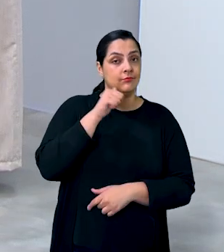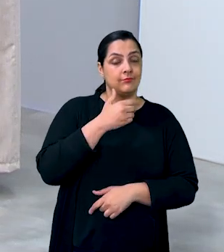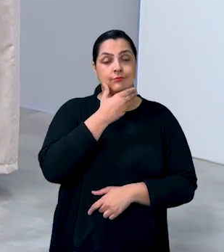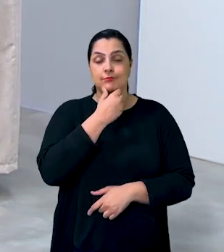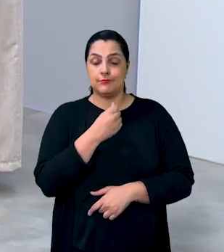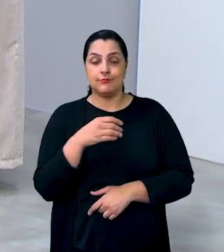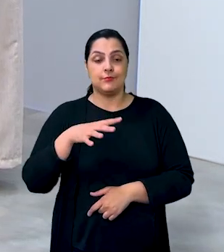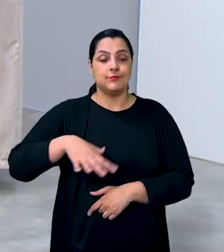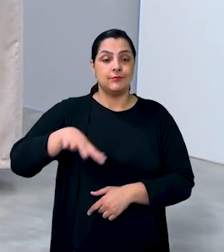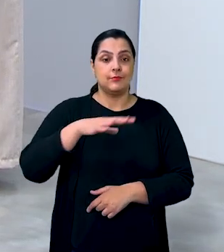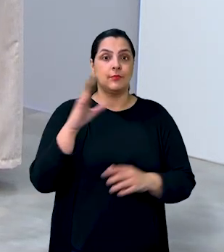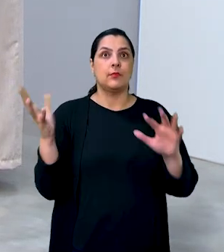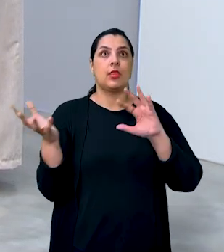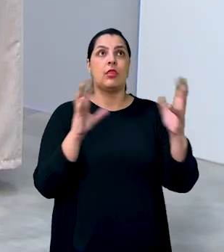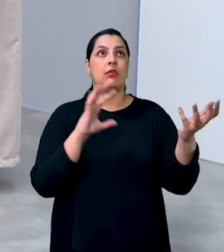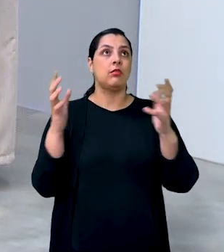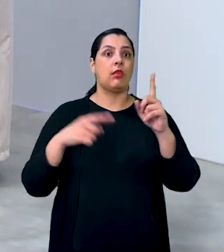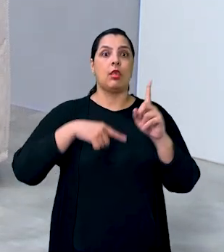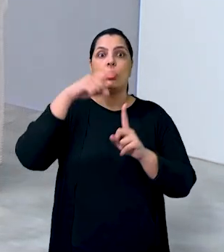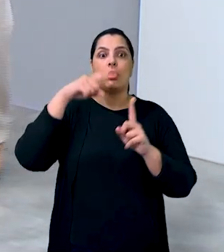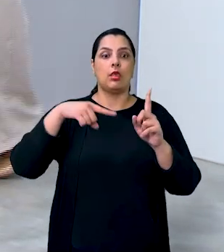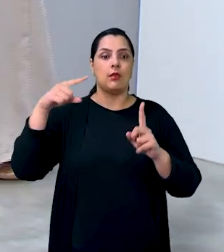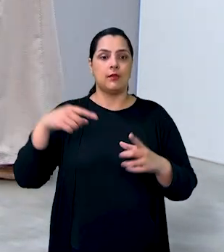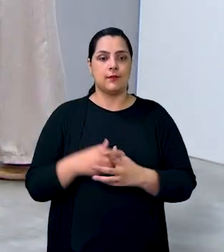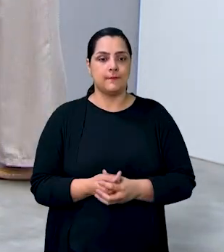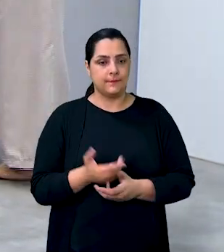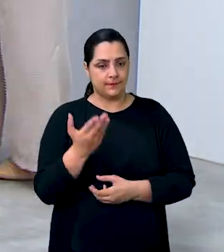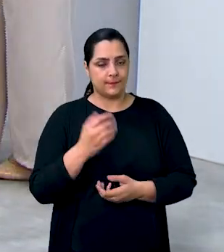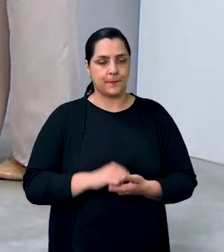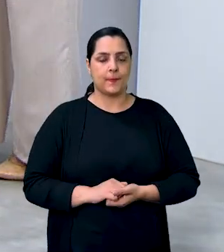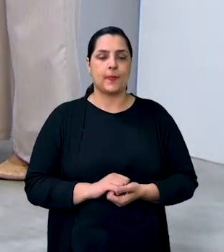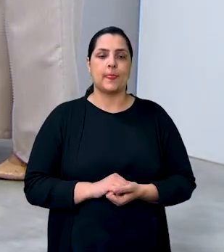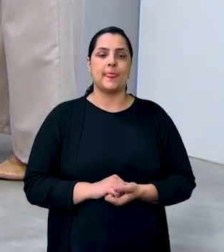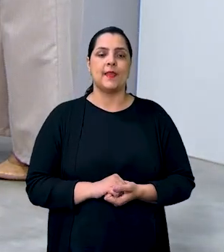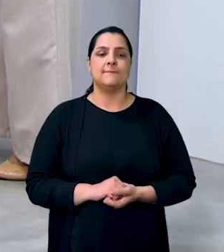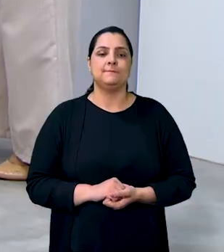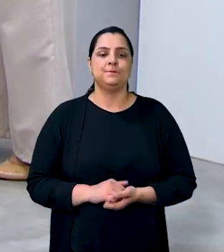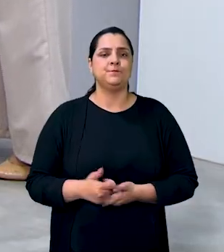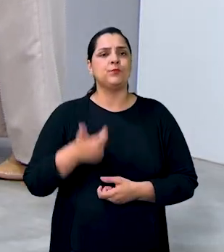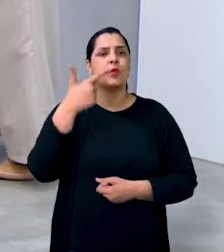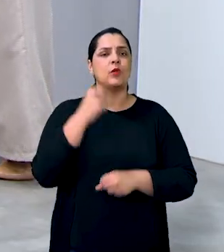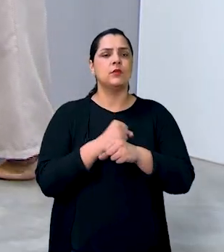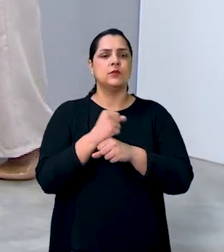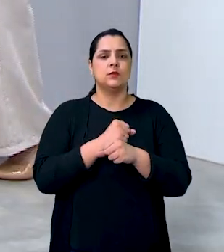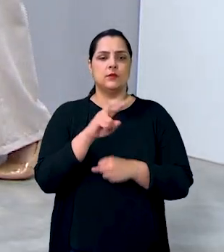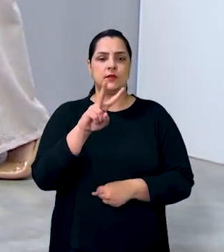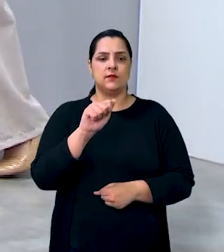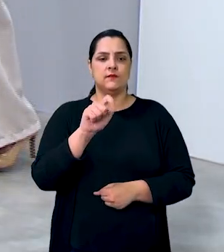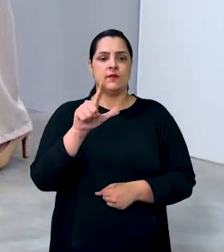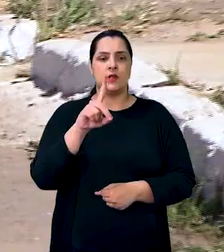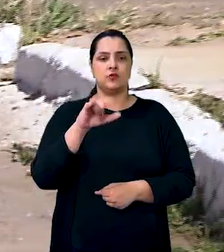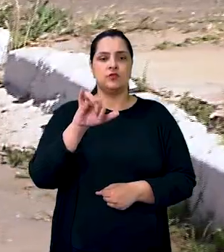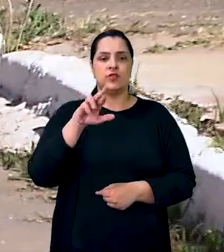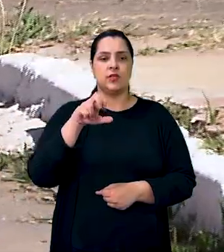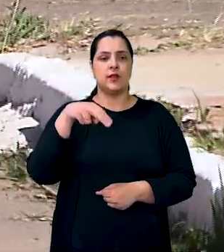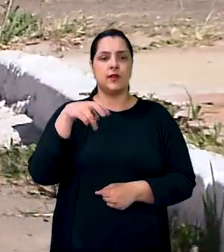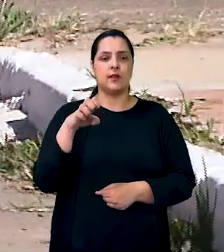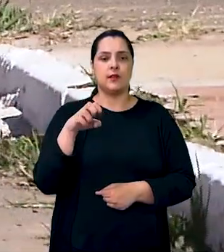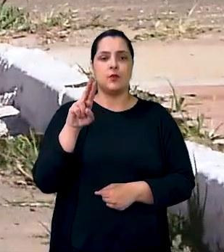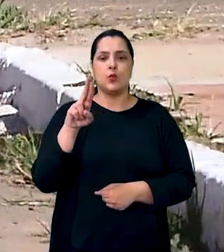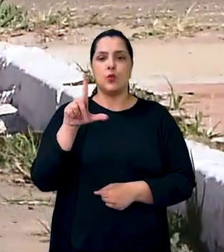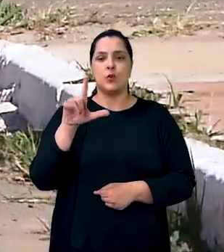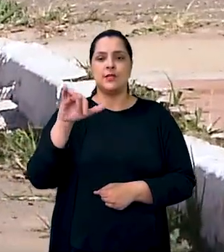e trabalhadores em meio às mudanças climáticas. Vamos conferir. Há 12 anos, Valdirene e